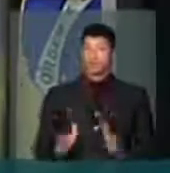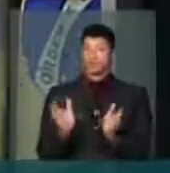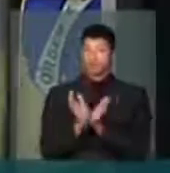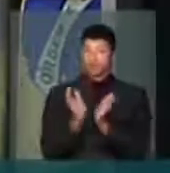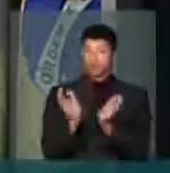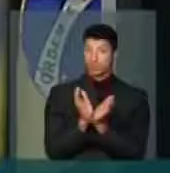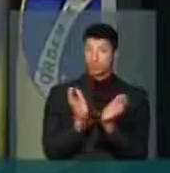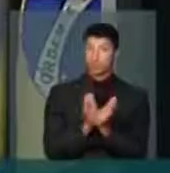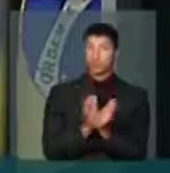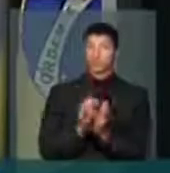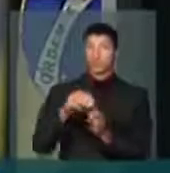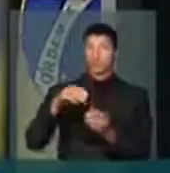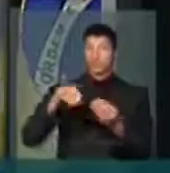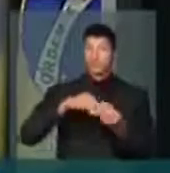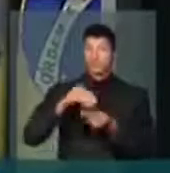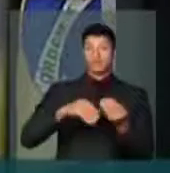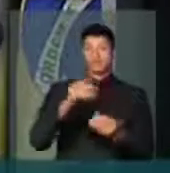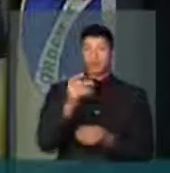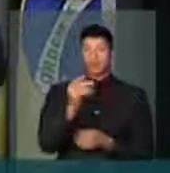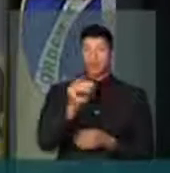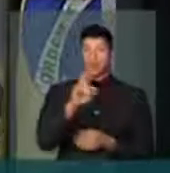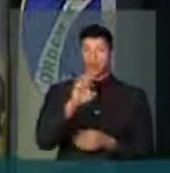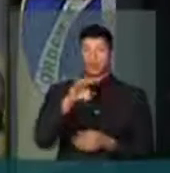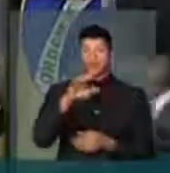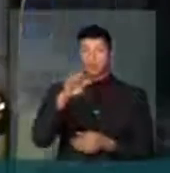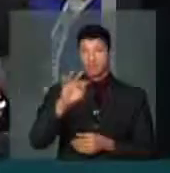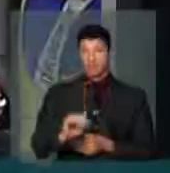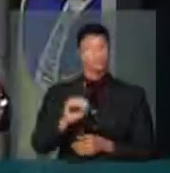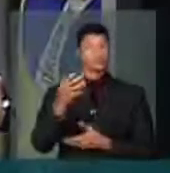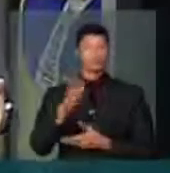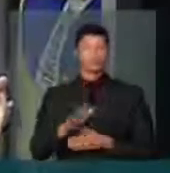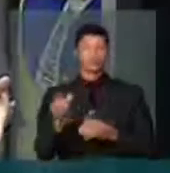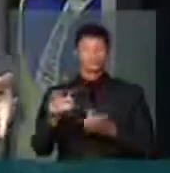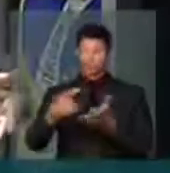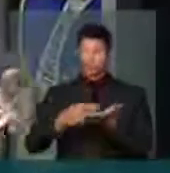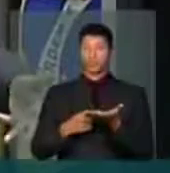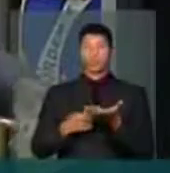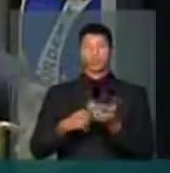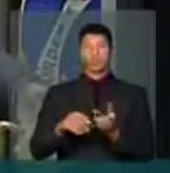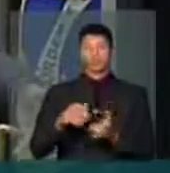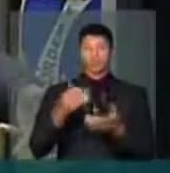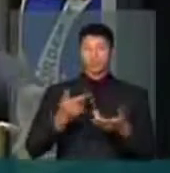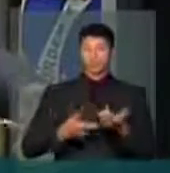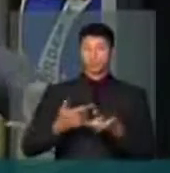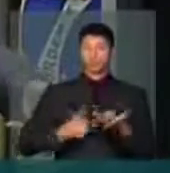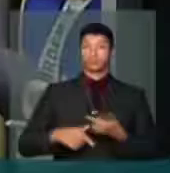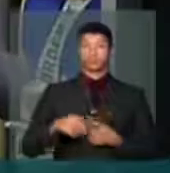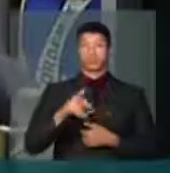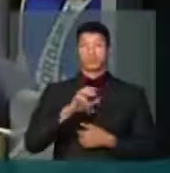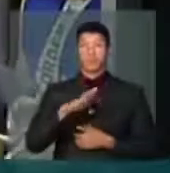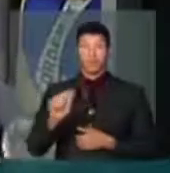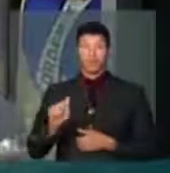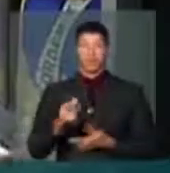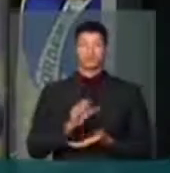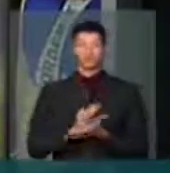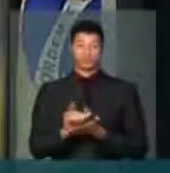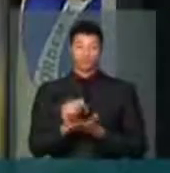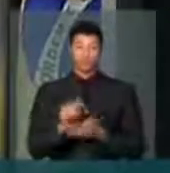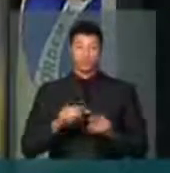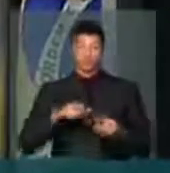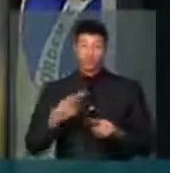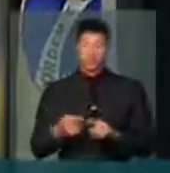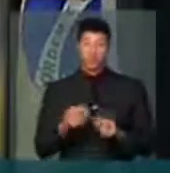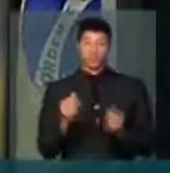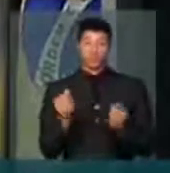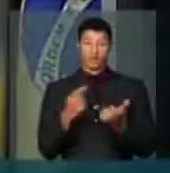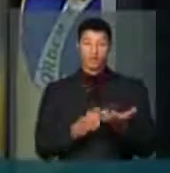Comissão Mista de Orçamento, sequer a convocar reuniões da comissão para apreciar a peça orçamentária. Depois, quando